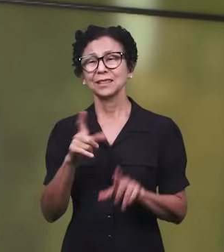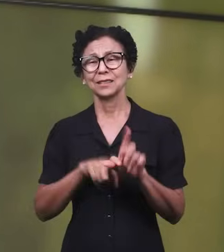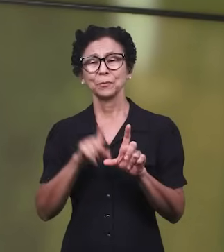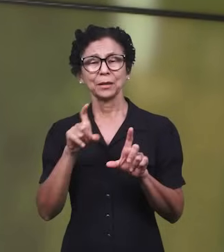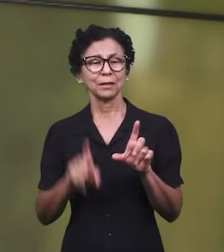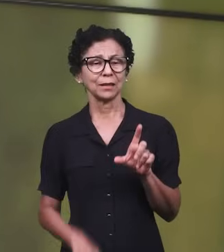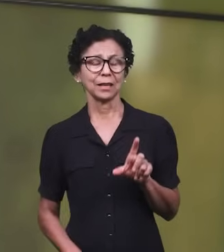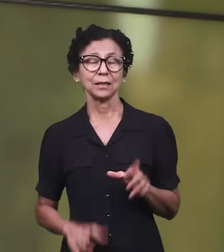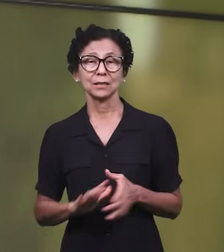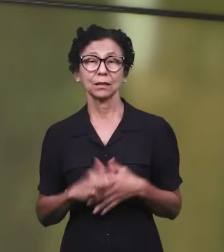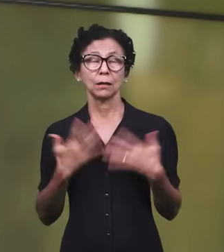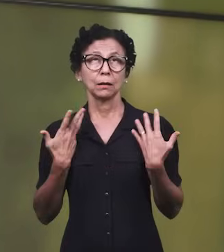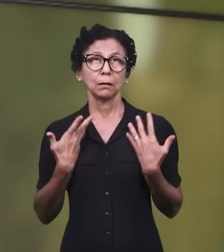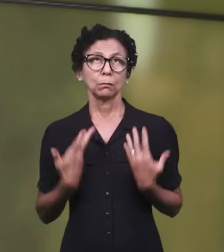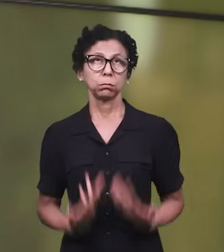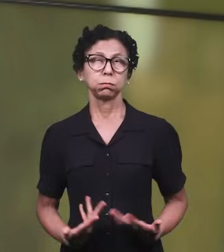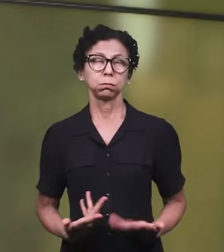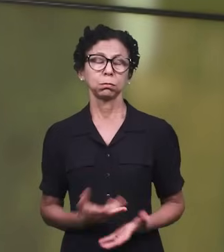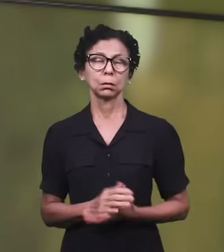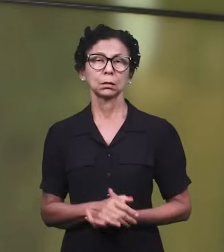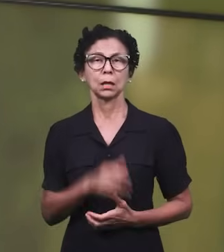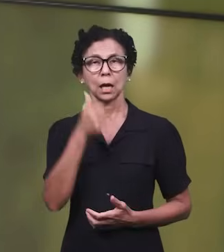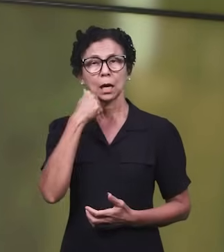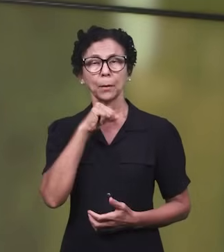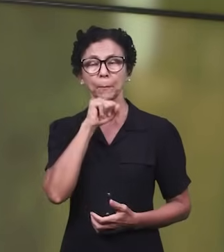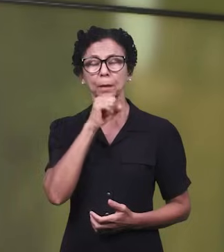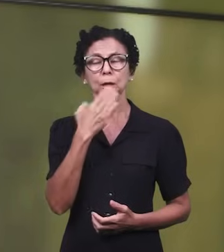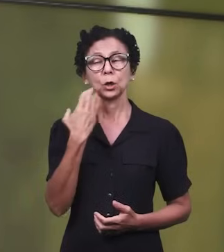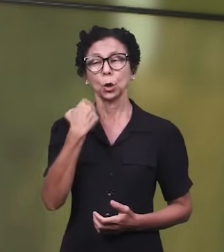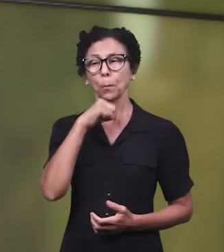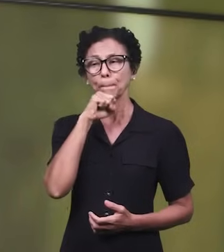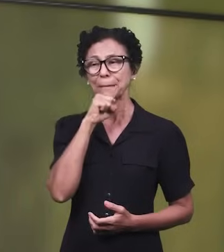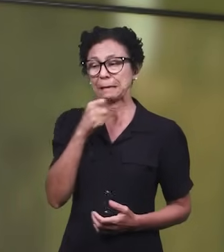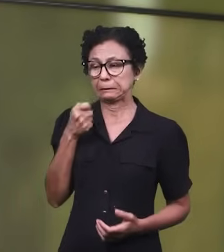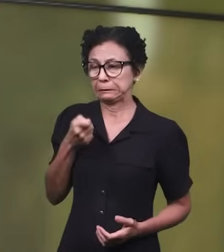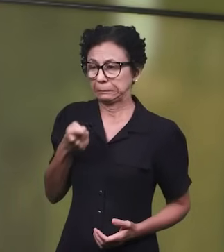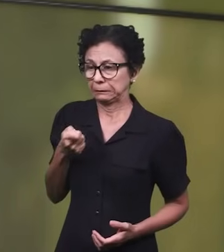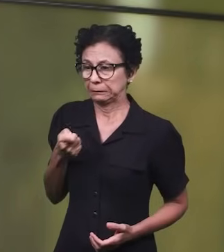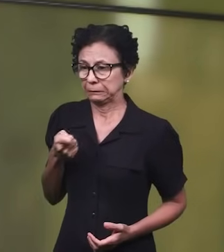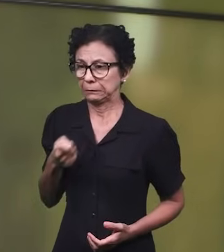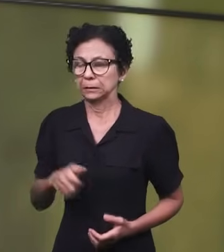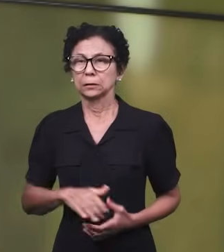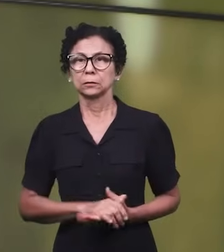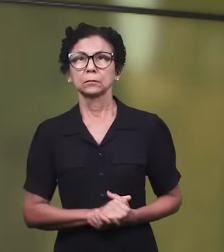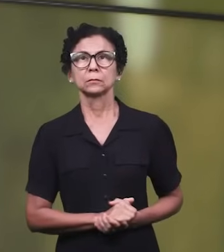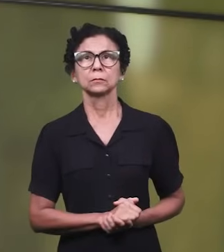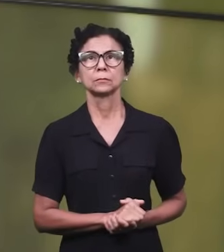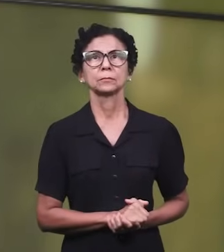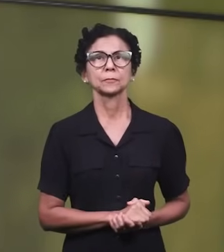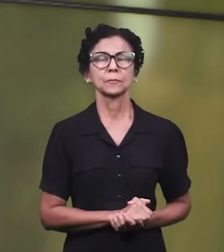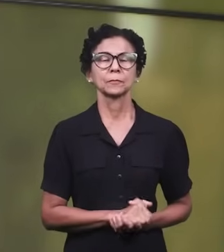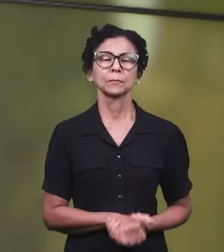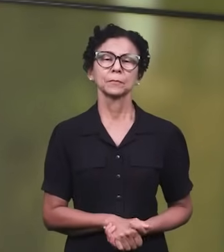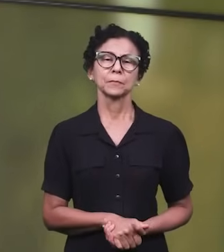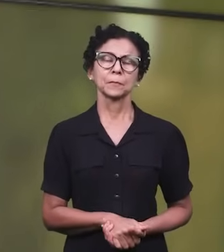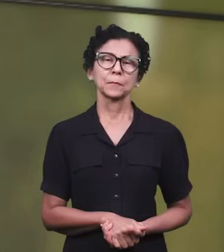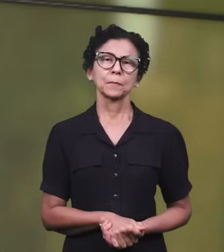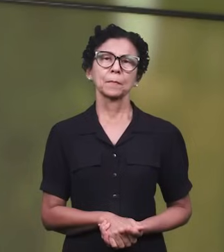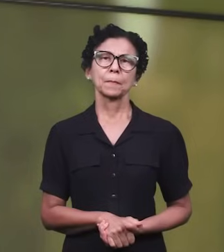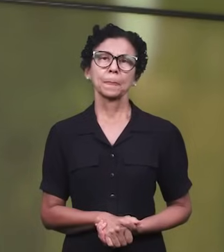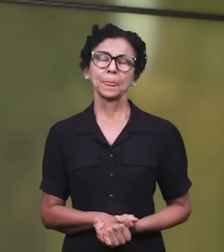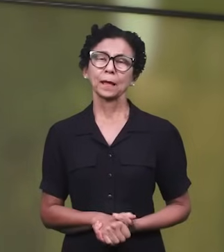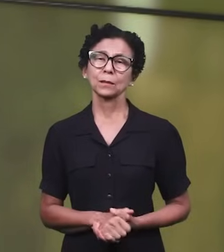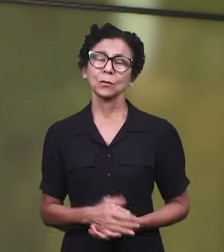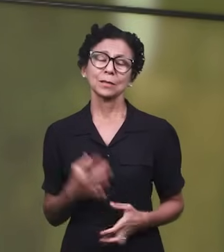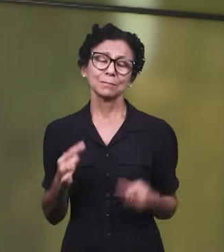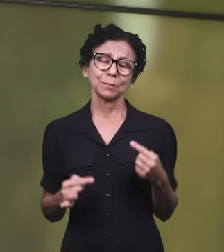uma questão, às vezes, ligada ao passado, que a mãe quer viver na vida do filho, da filha, o que não pode viver. Quer viver a vida da... Então, isso cria